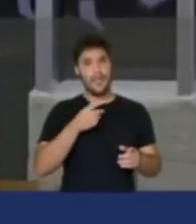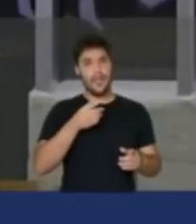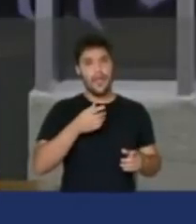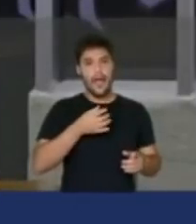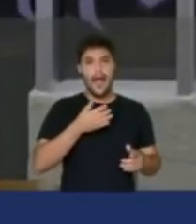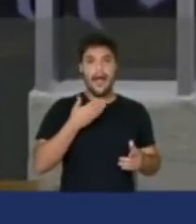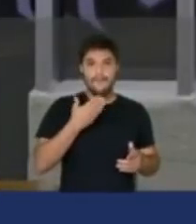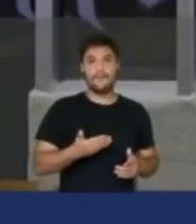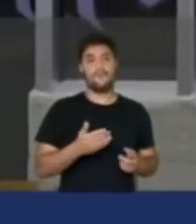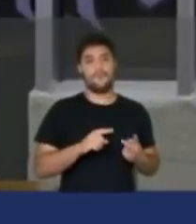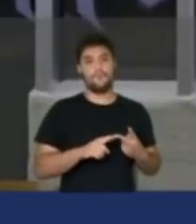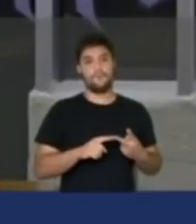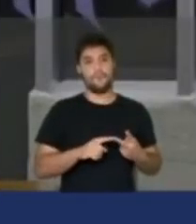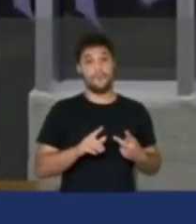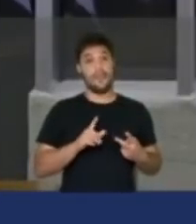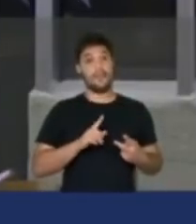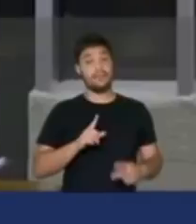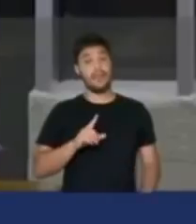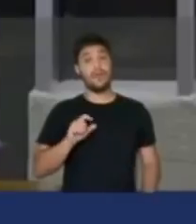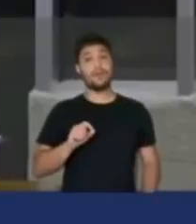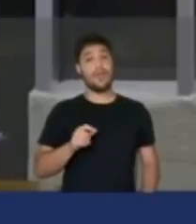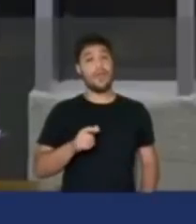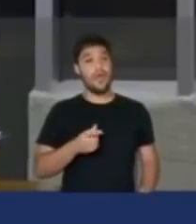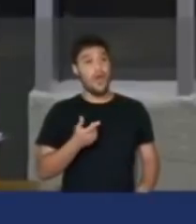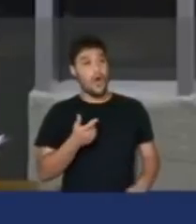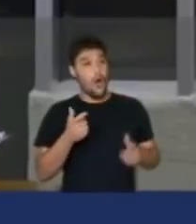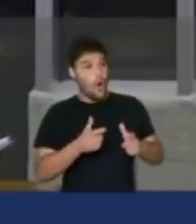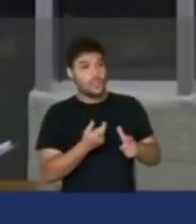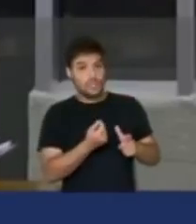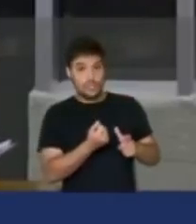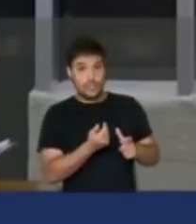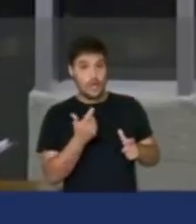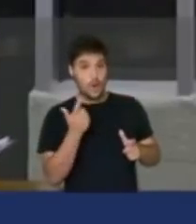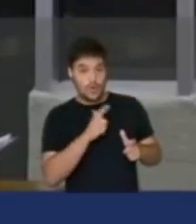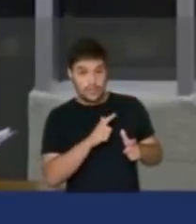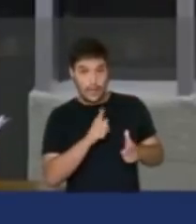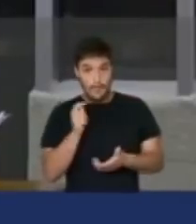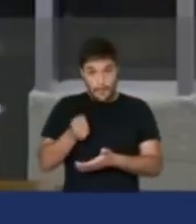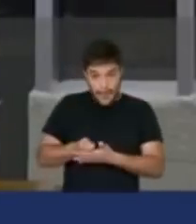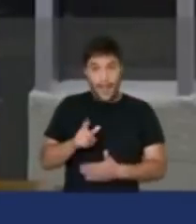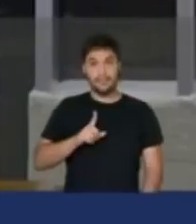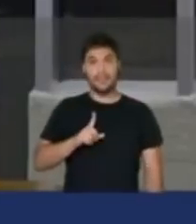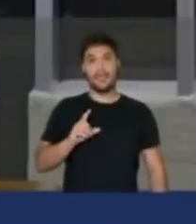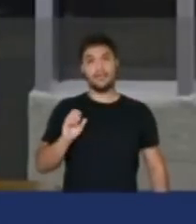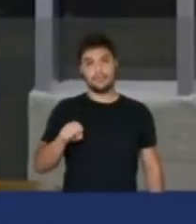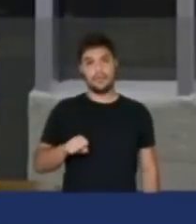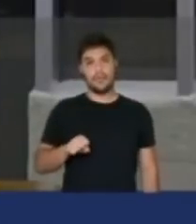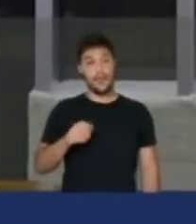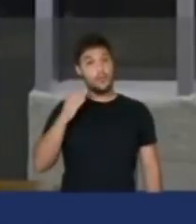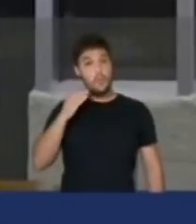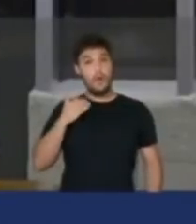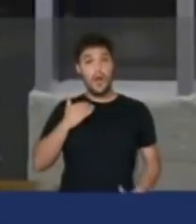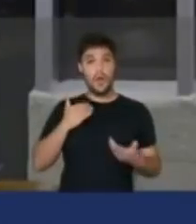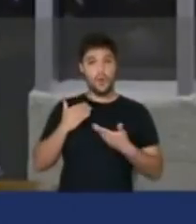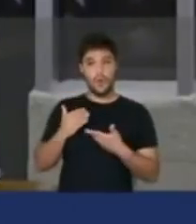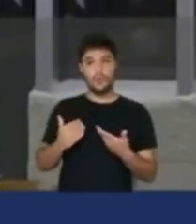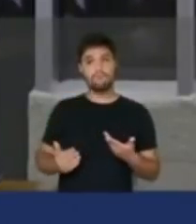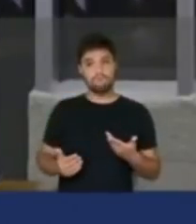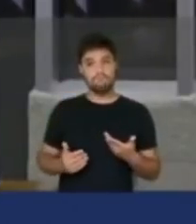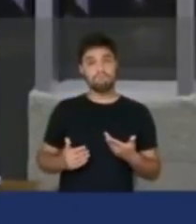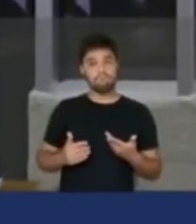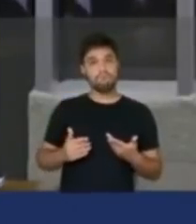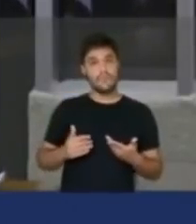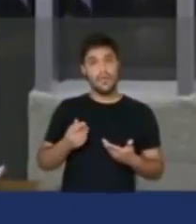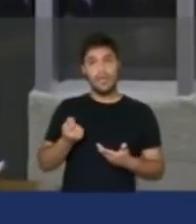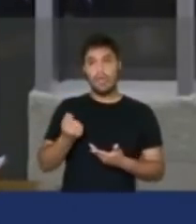tem de onde tirar o dinheiro para pagar essa conta. Ou seja, dos bancos, dos fundos